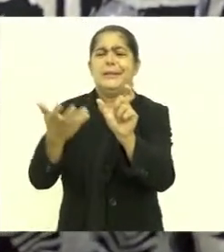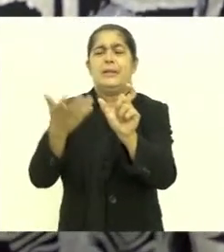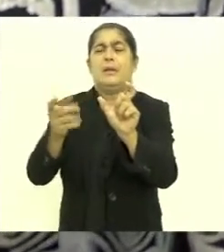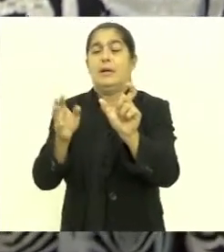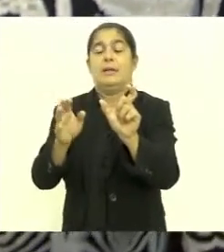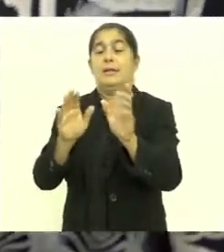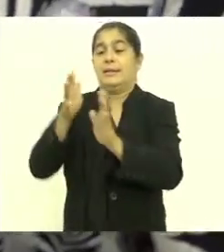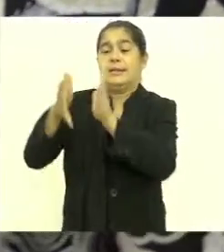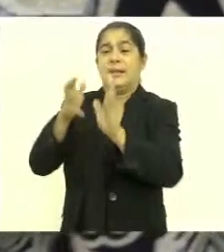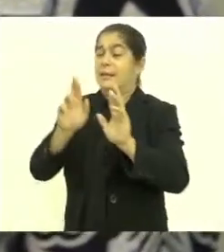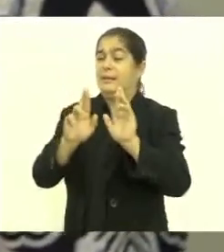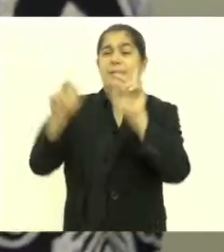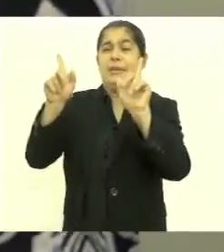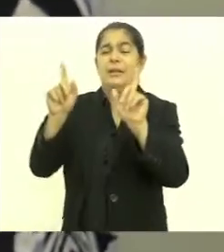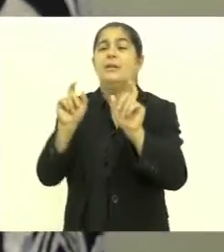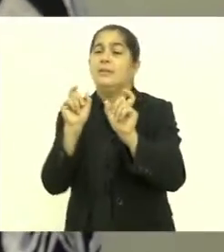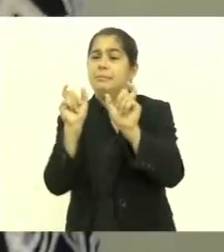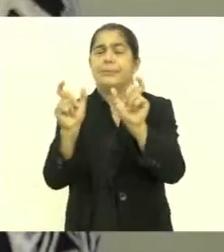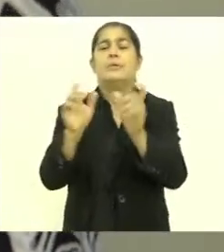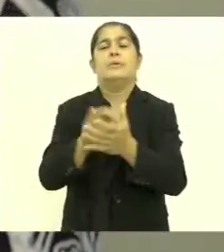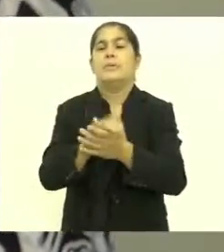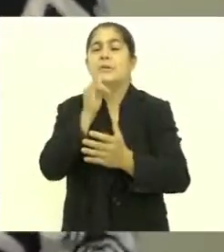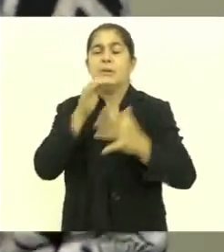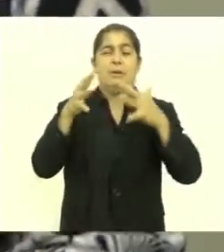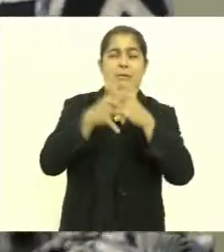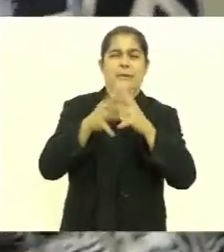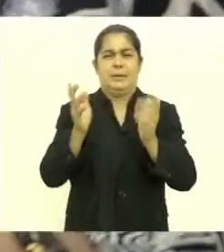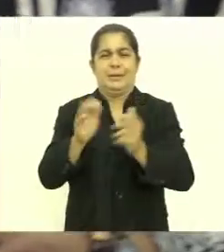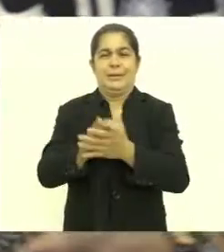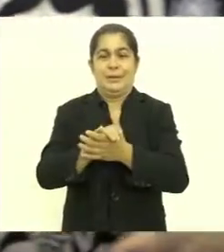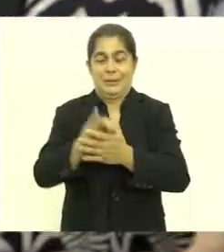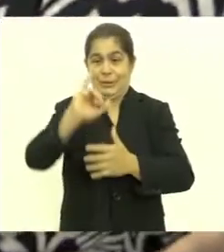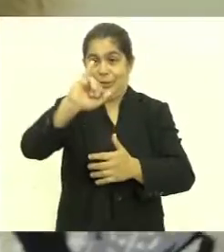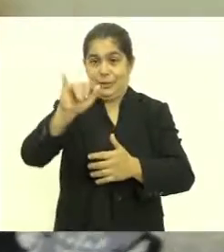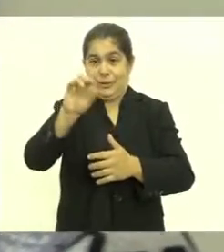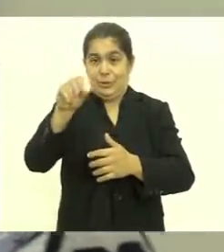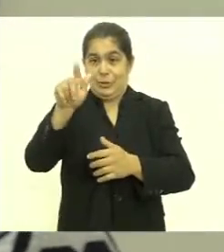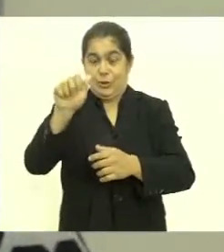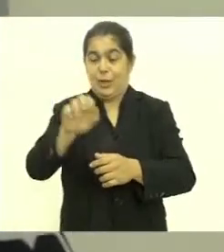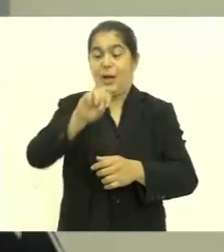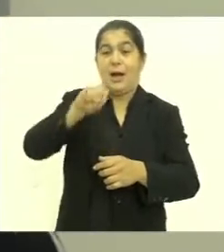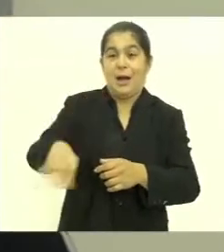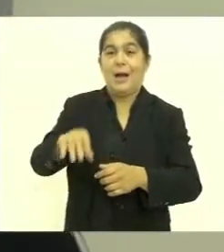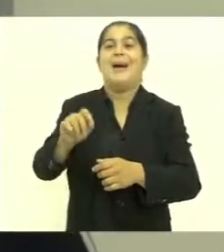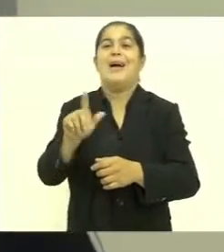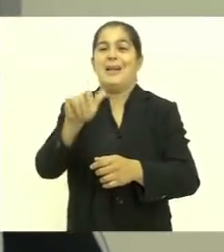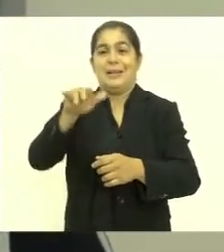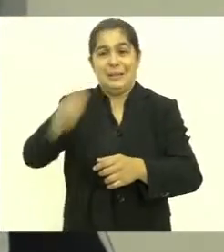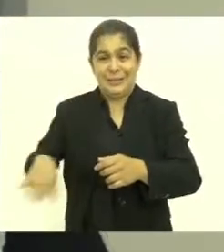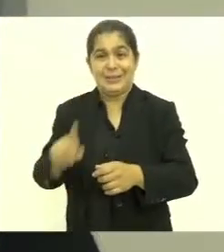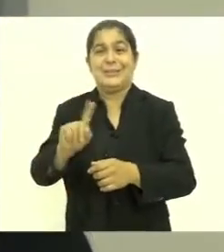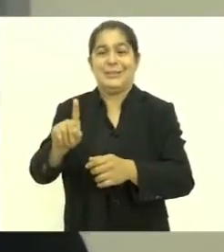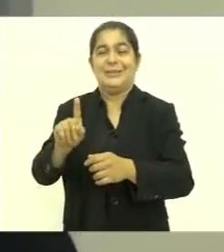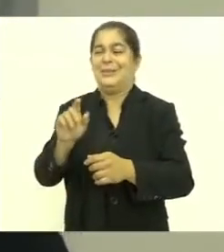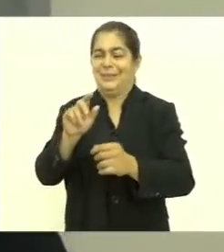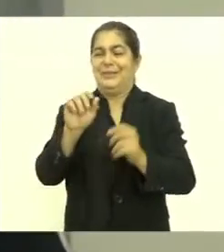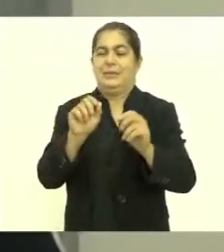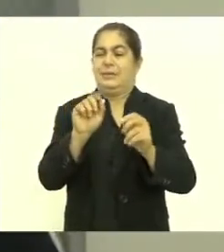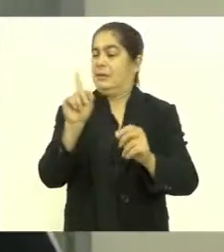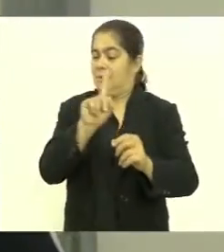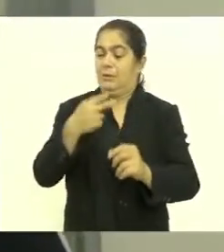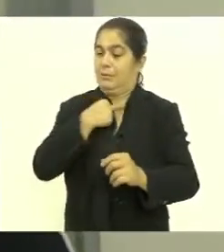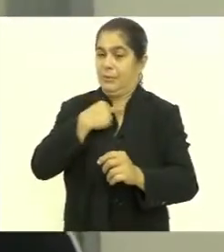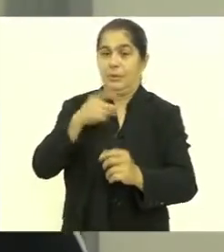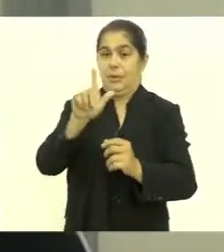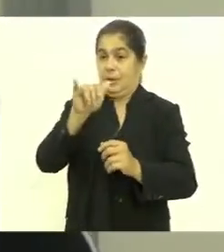no infinitivo. Aí eles vão reconhecer, eles confundem. Por exemplo, jogar lixo no chão. Não pode jogar lixo